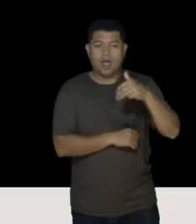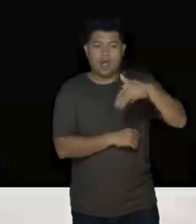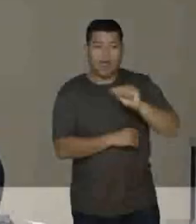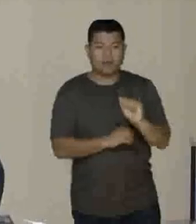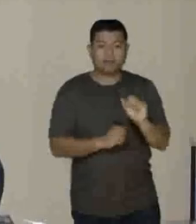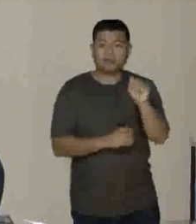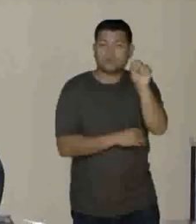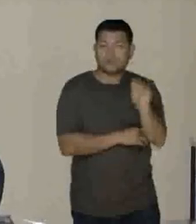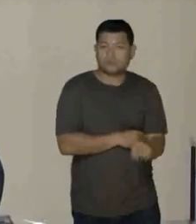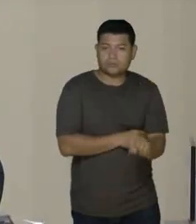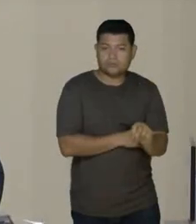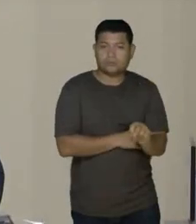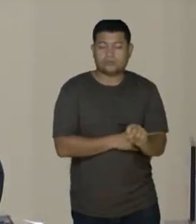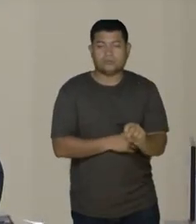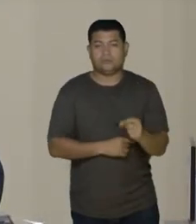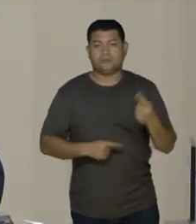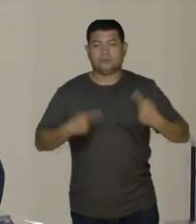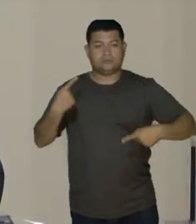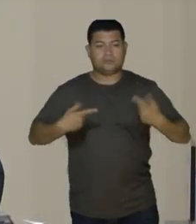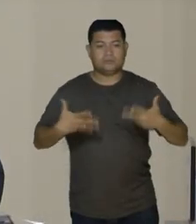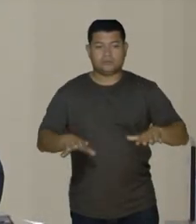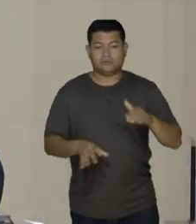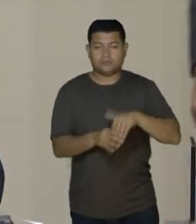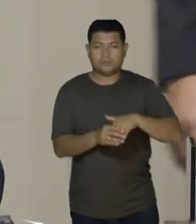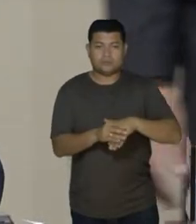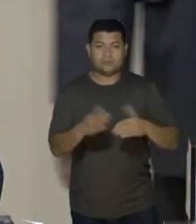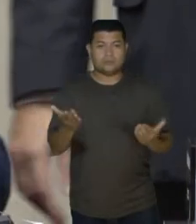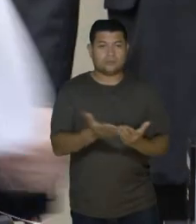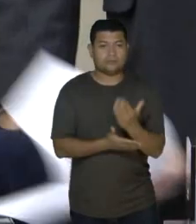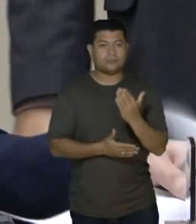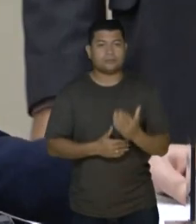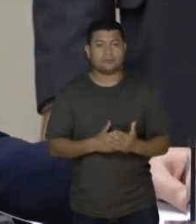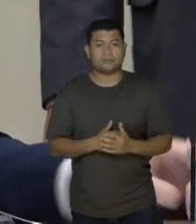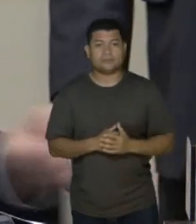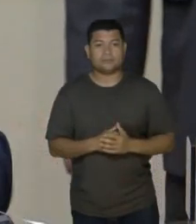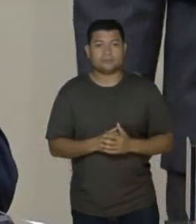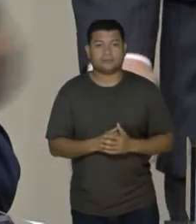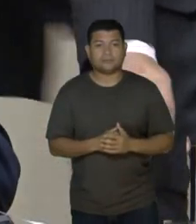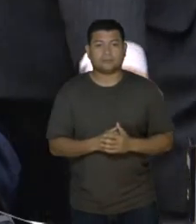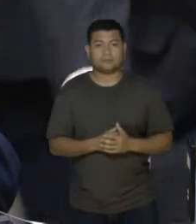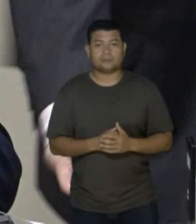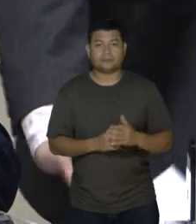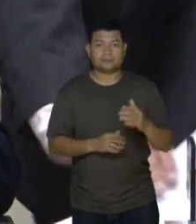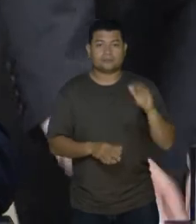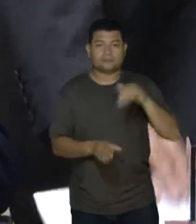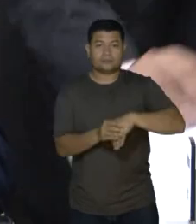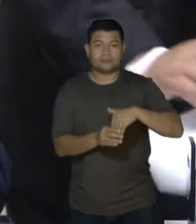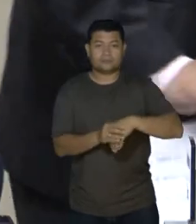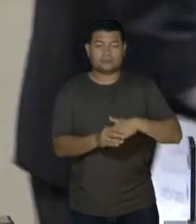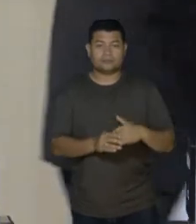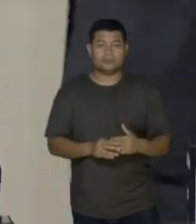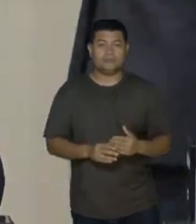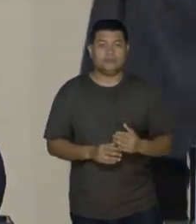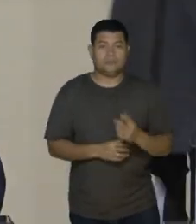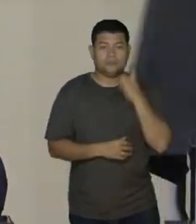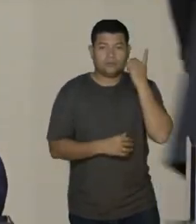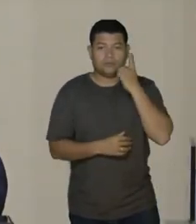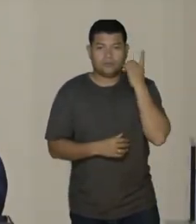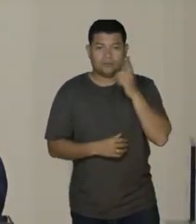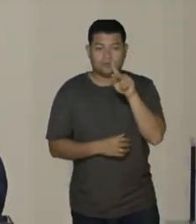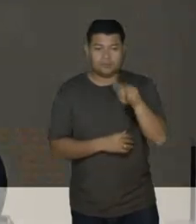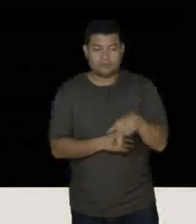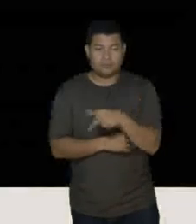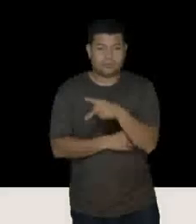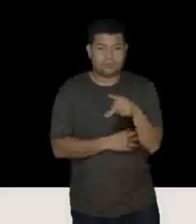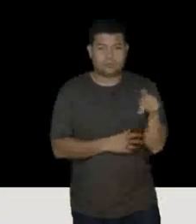são favoráveis, em discussão, não havendo, em votação está aprovado. Votação do deputado Márcio Sopel e padre Pedro